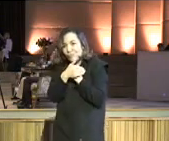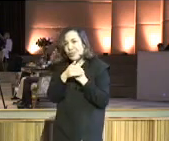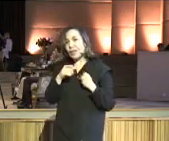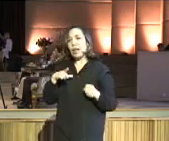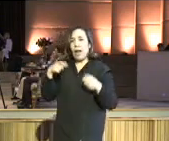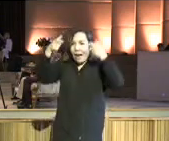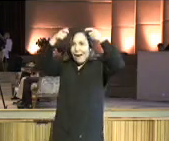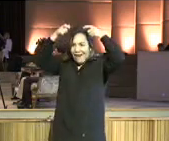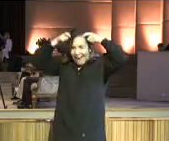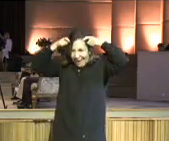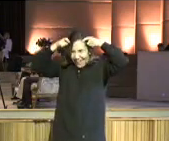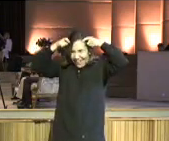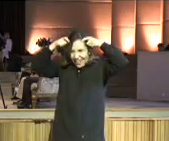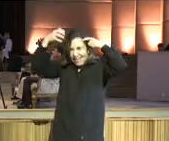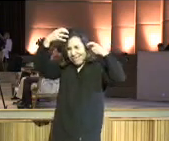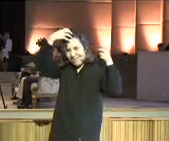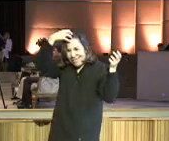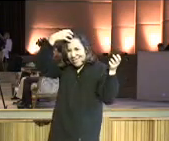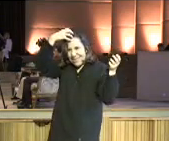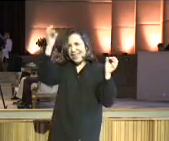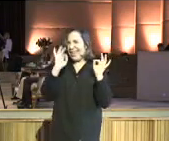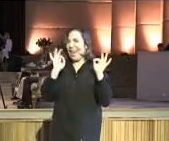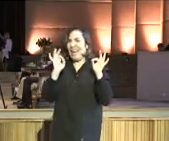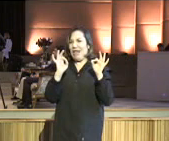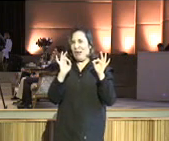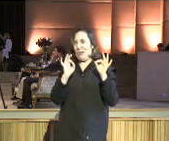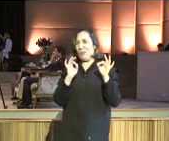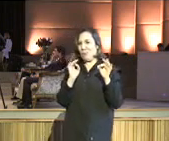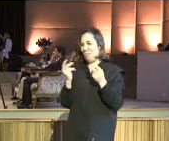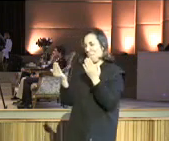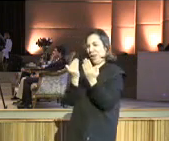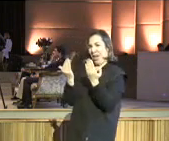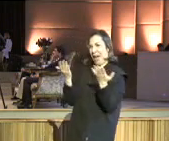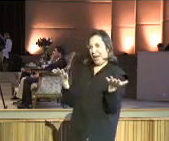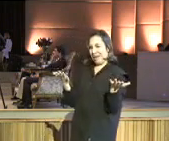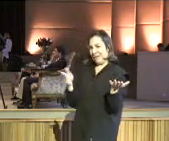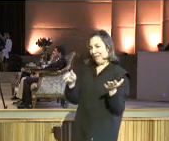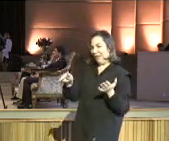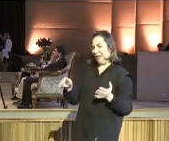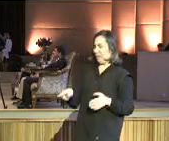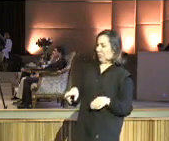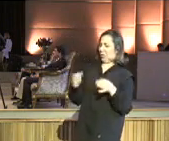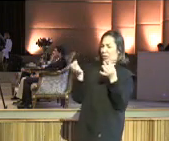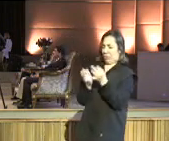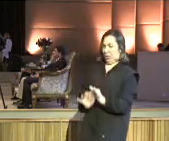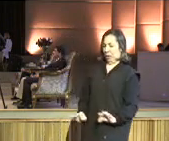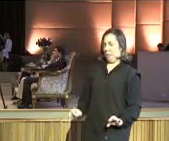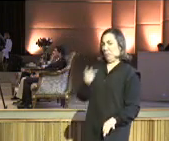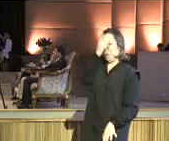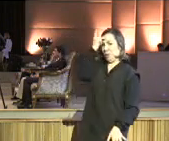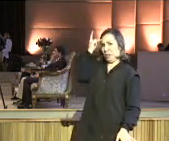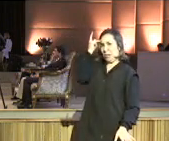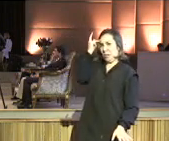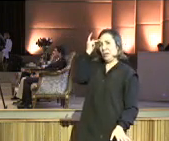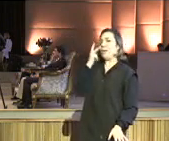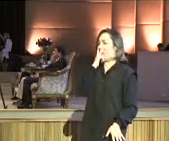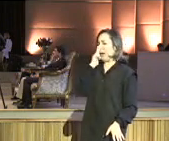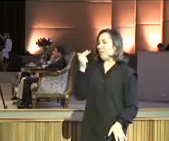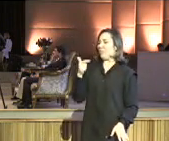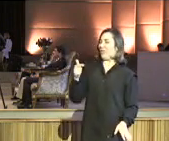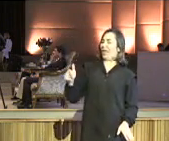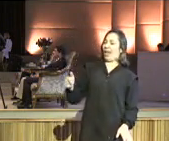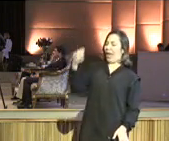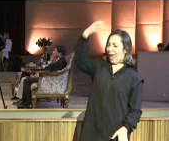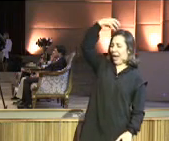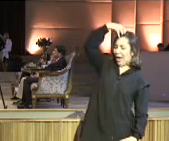Acompanhado dos seus filhos, suas esposas e só os 600 soldados leais a ele. O resto tinha ficado debandado.